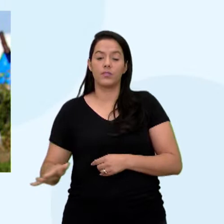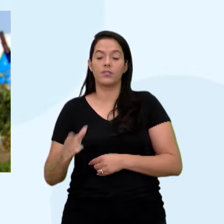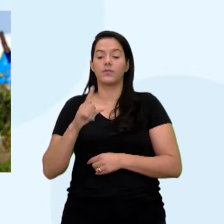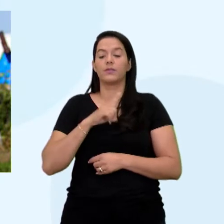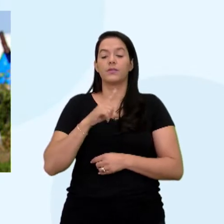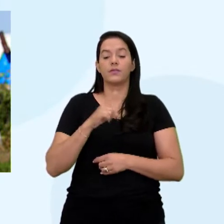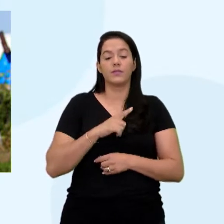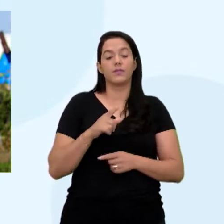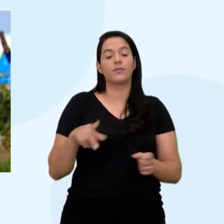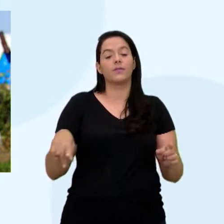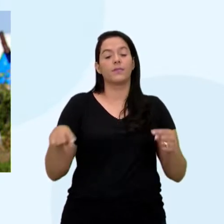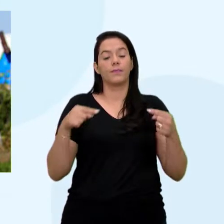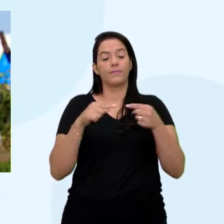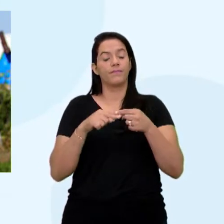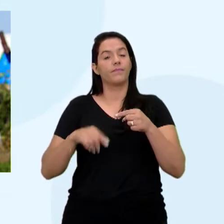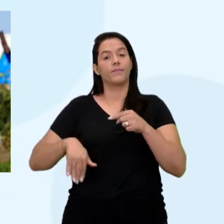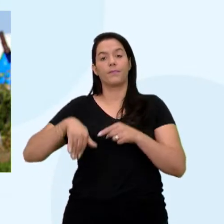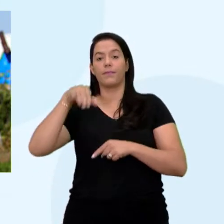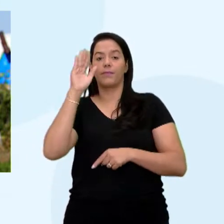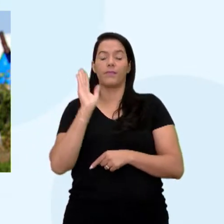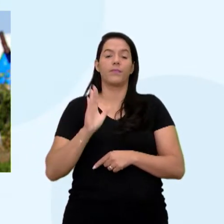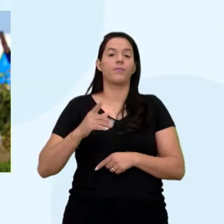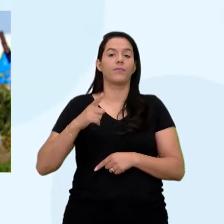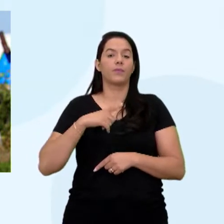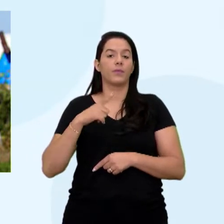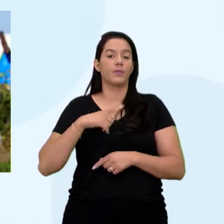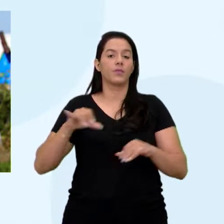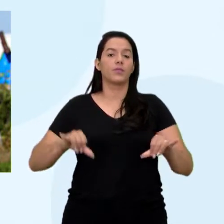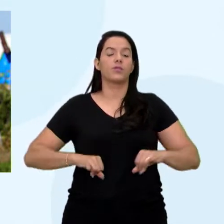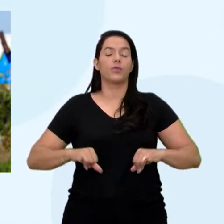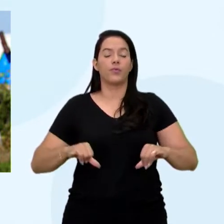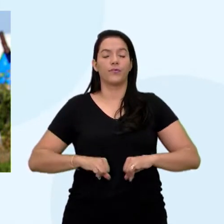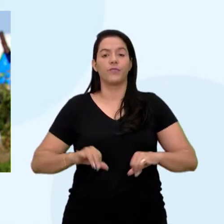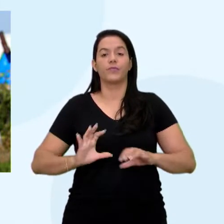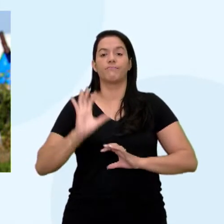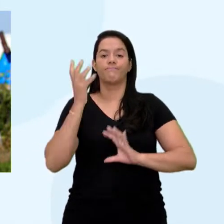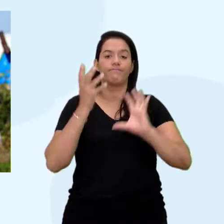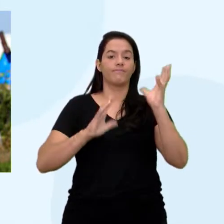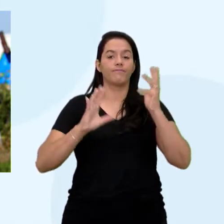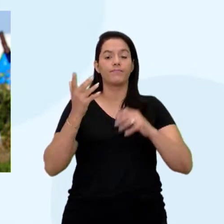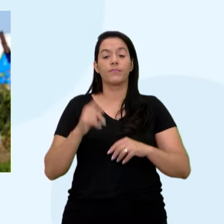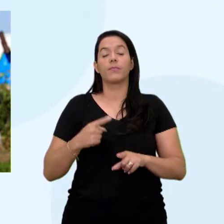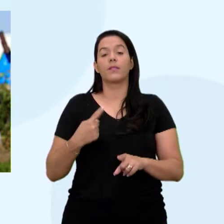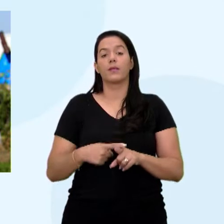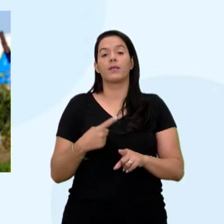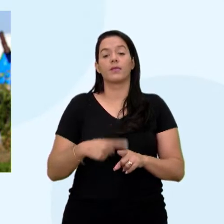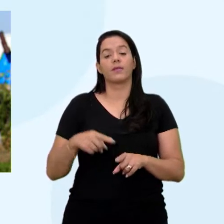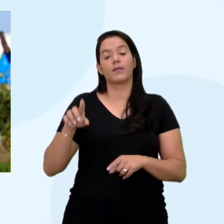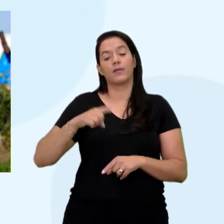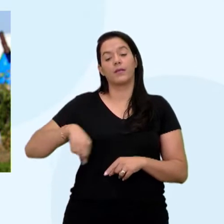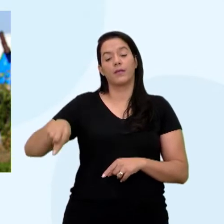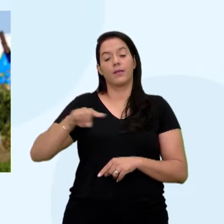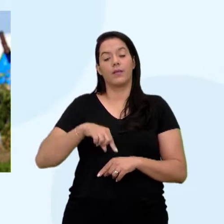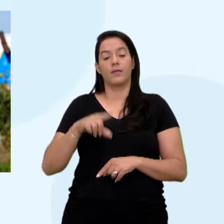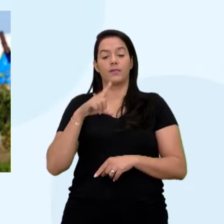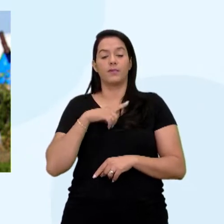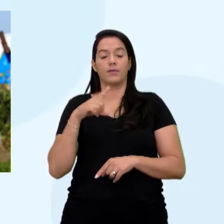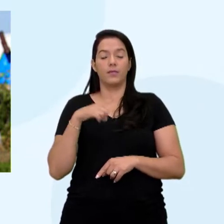que são as maiores vítimas dessas tragédias, porque elas estão numa situação